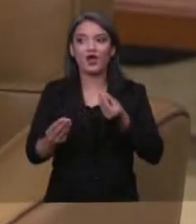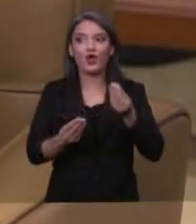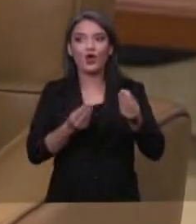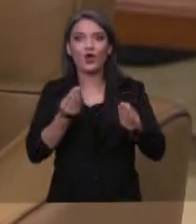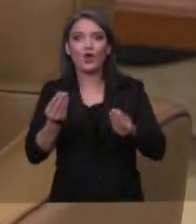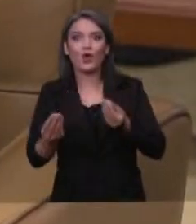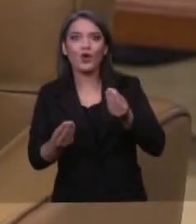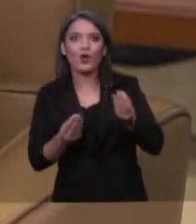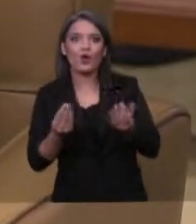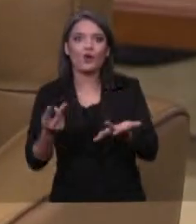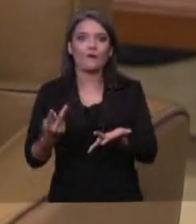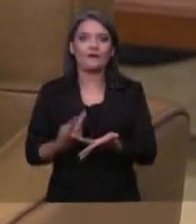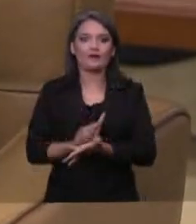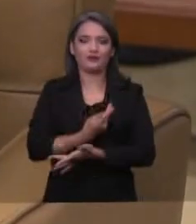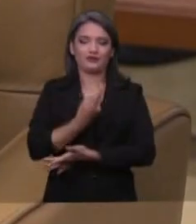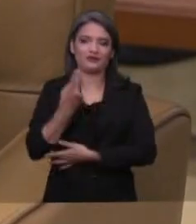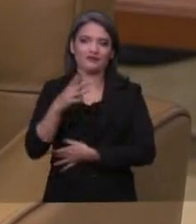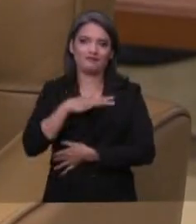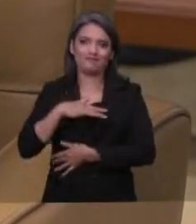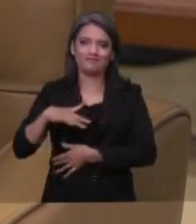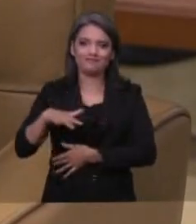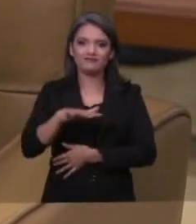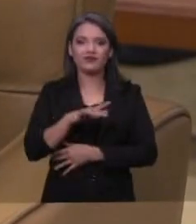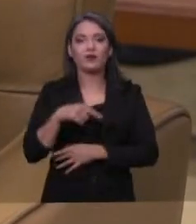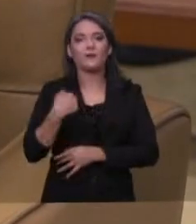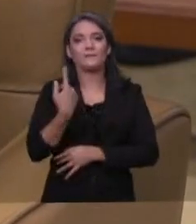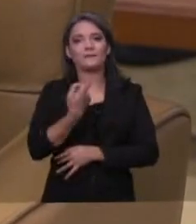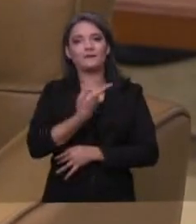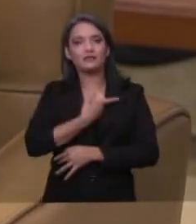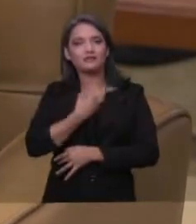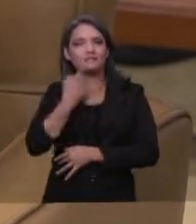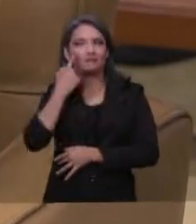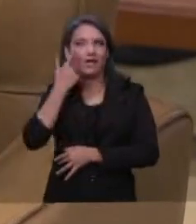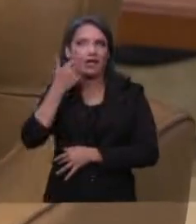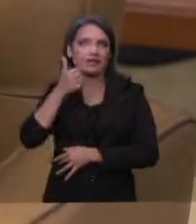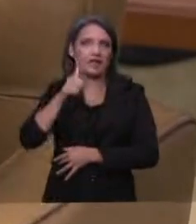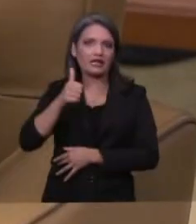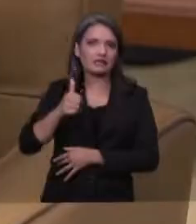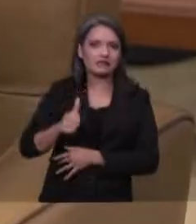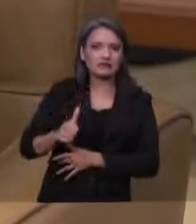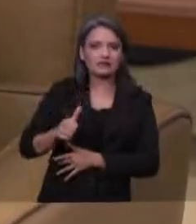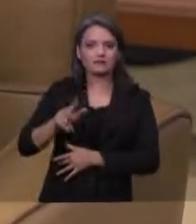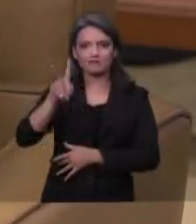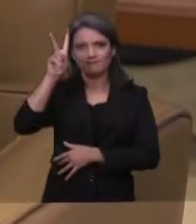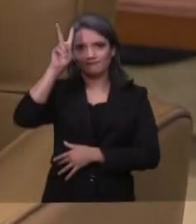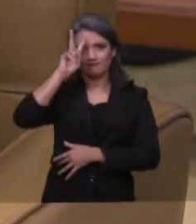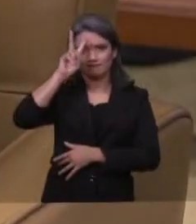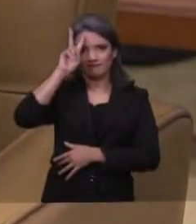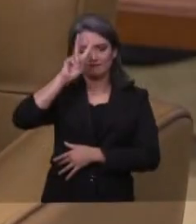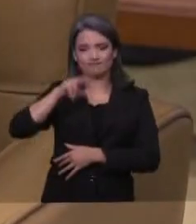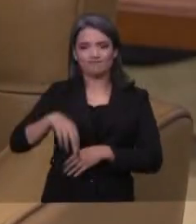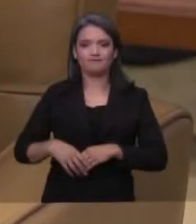ampla que nos permite analisar este caso no contexto que se colocou.